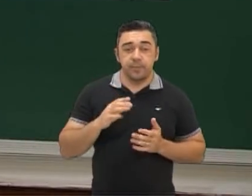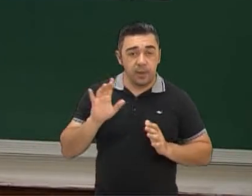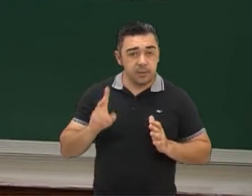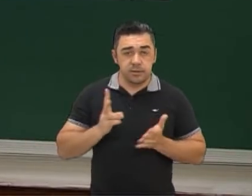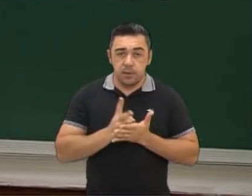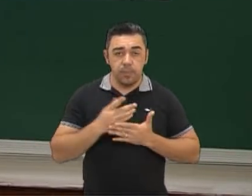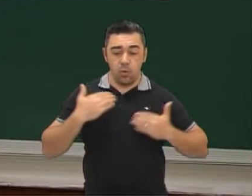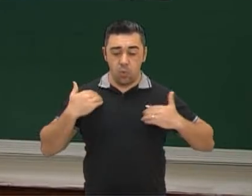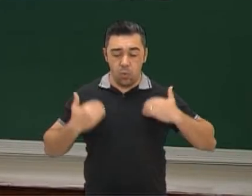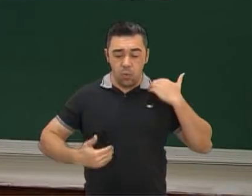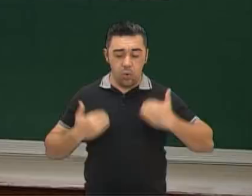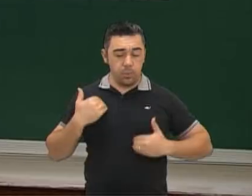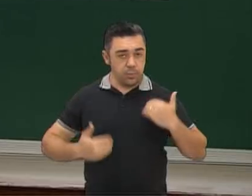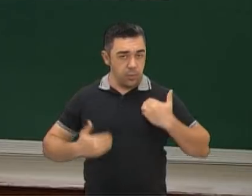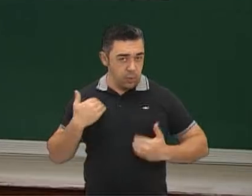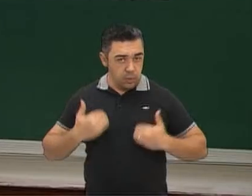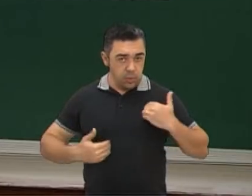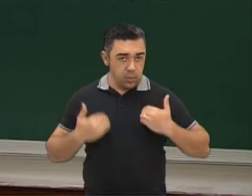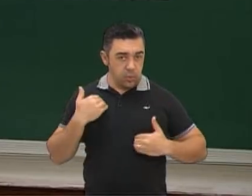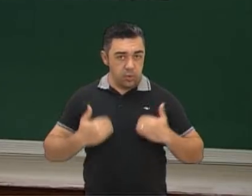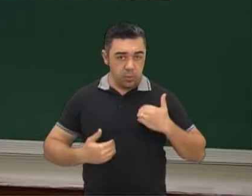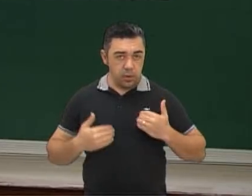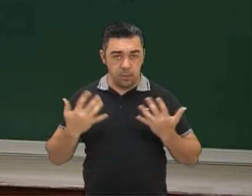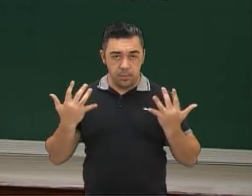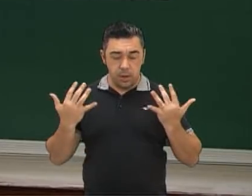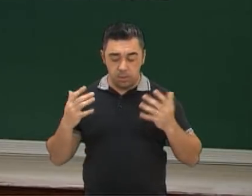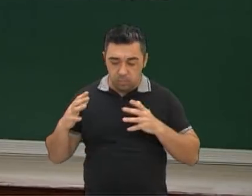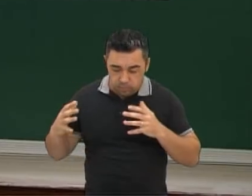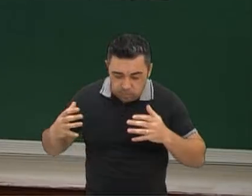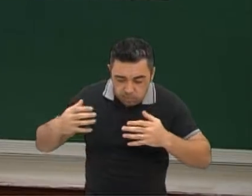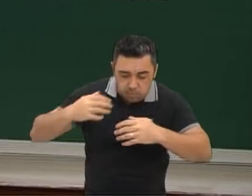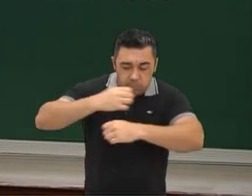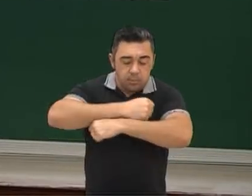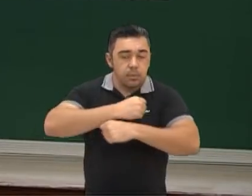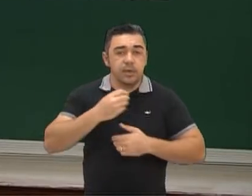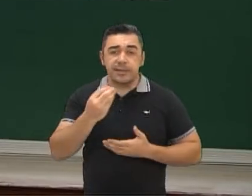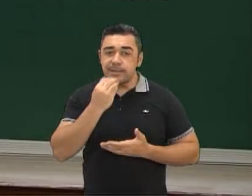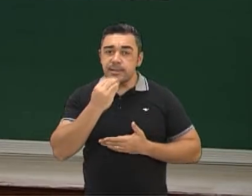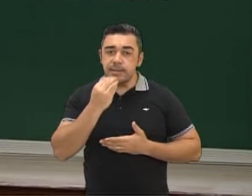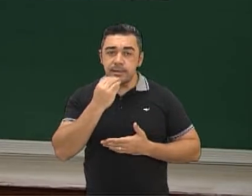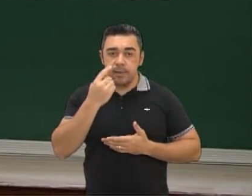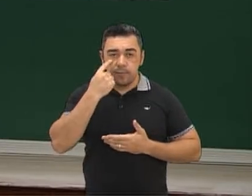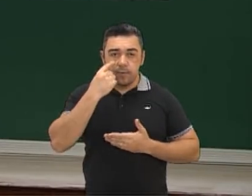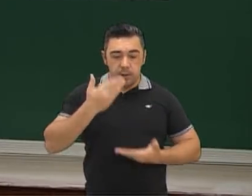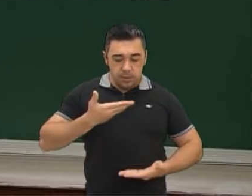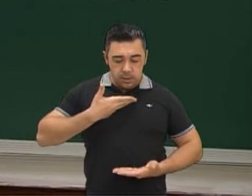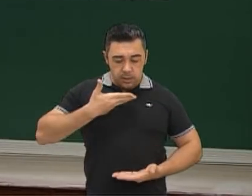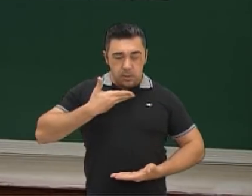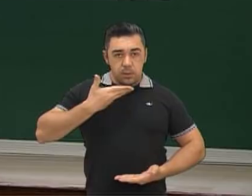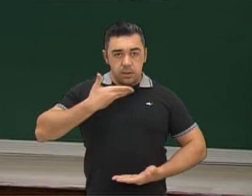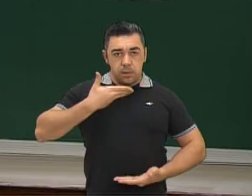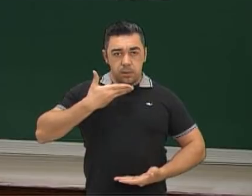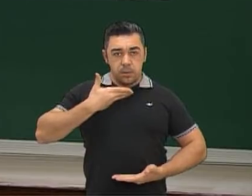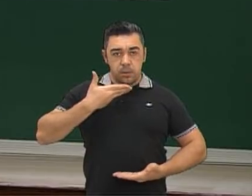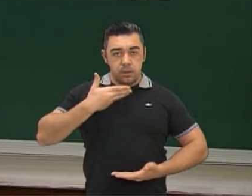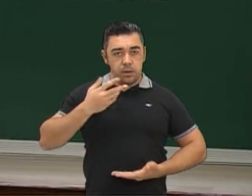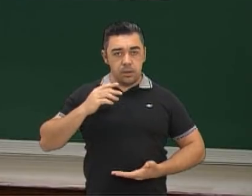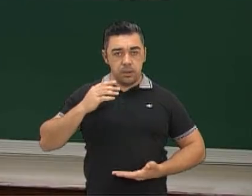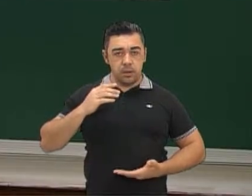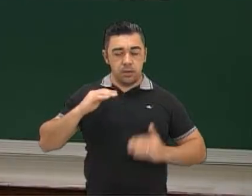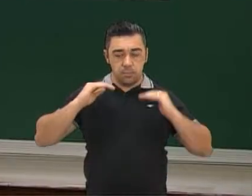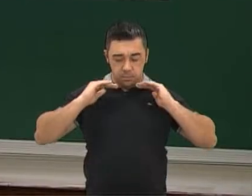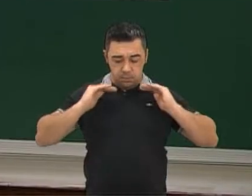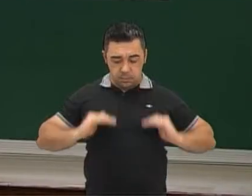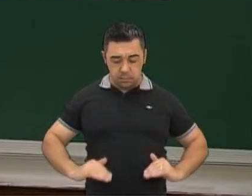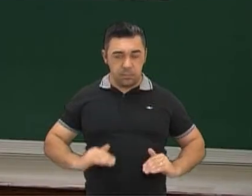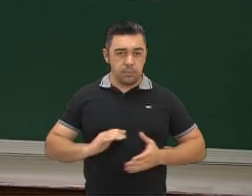bloqueio sempre tem que ser com os meus braços e sempre tem que visar a linha do peito do meu adversário para